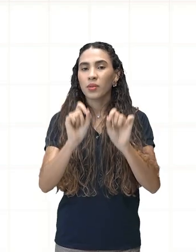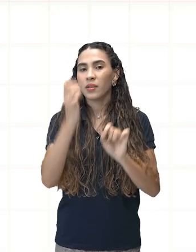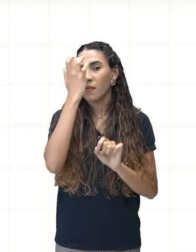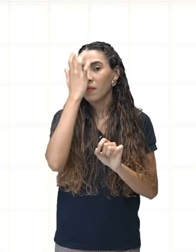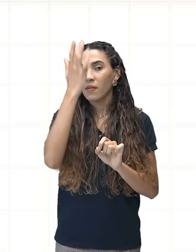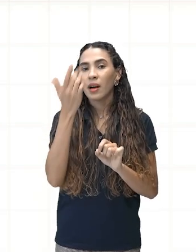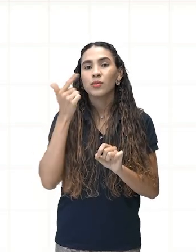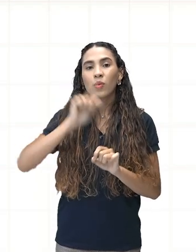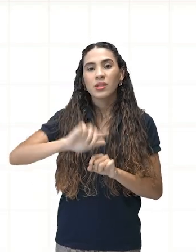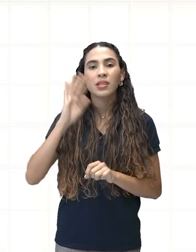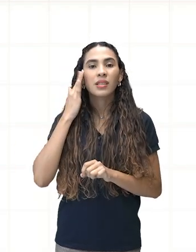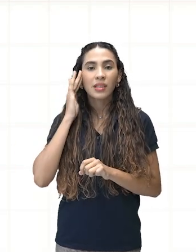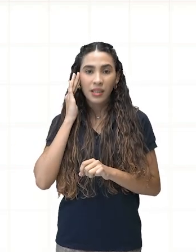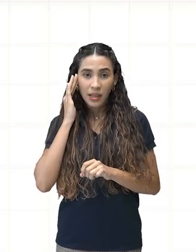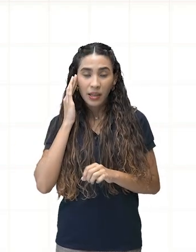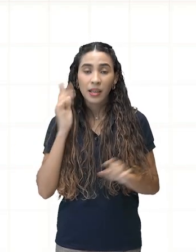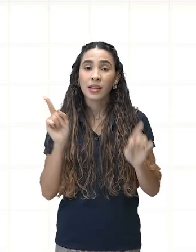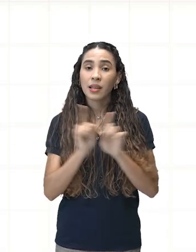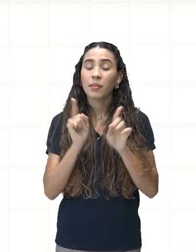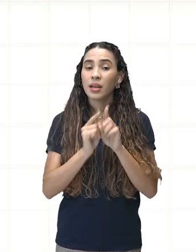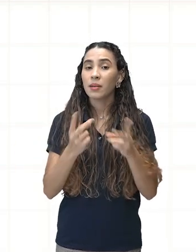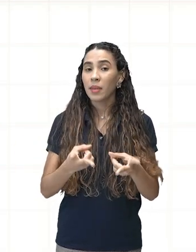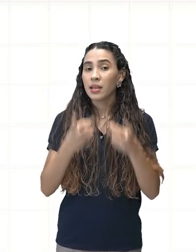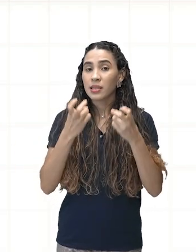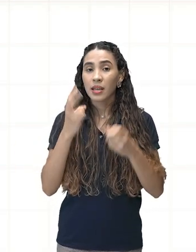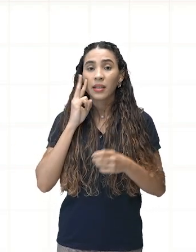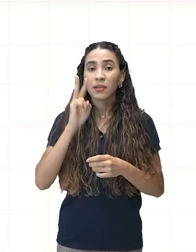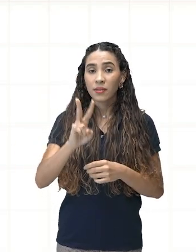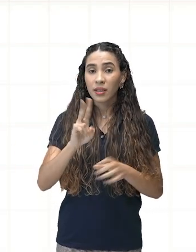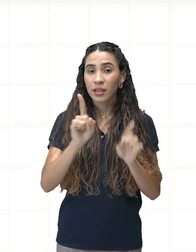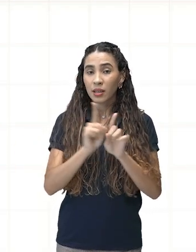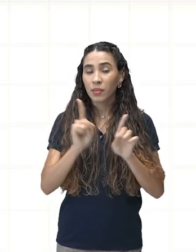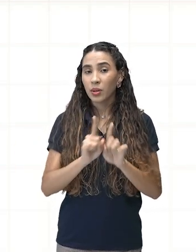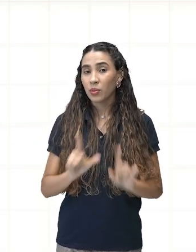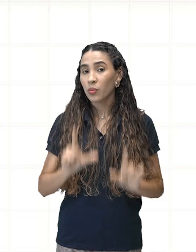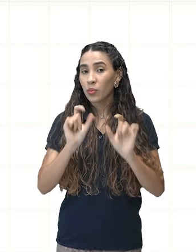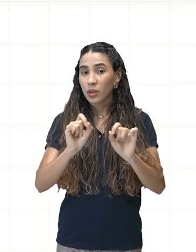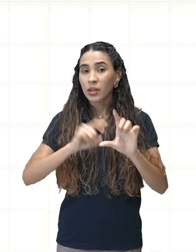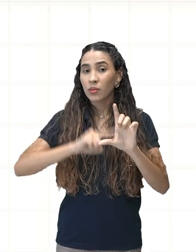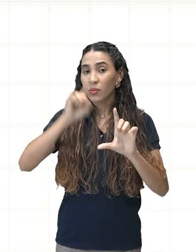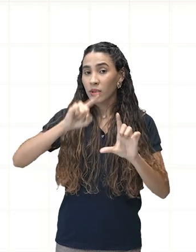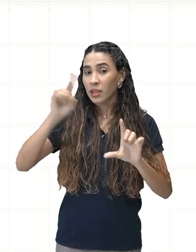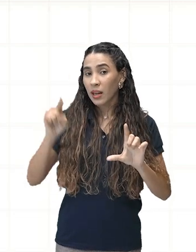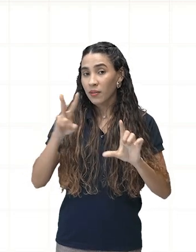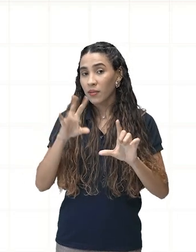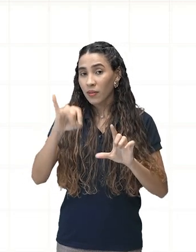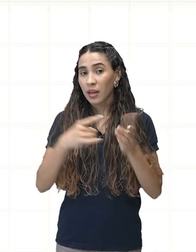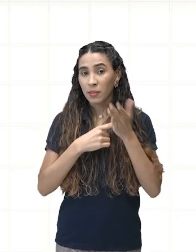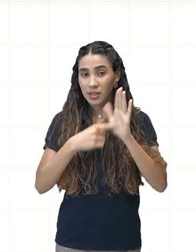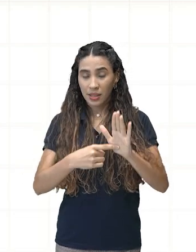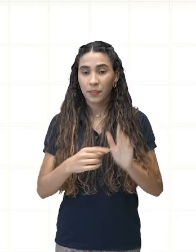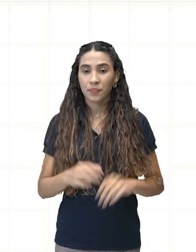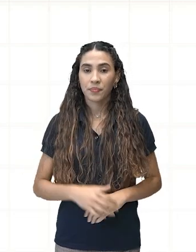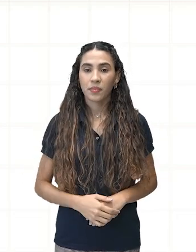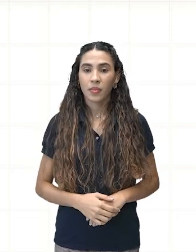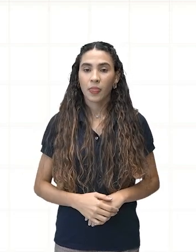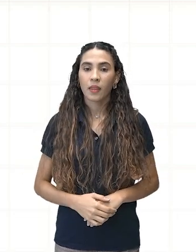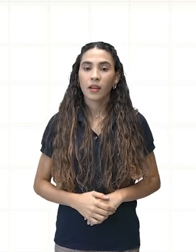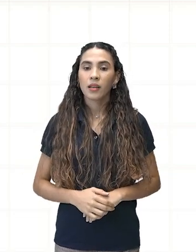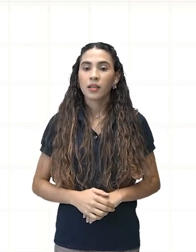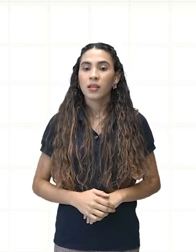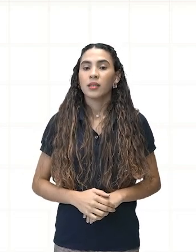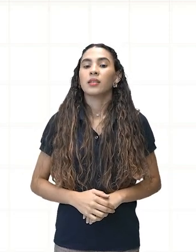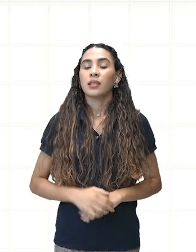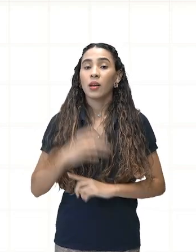fáceis da gente interpretar. A gente consegue ver e a gente consegue observar do que esse gráfico está tratando. Olha só, nós temos